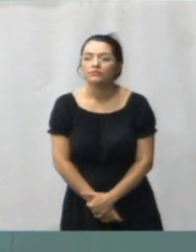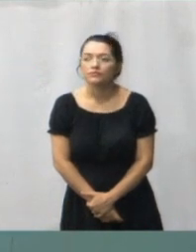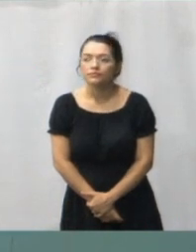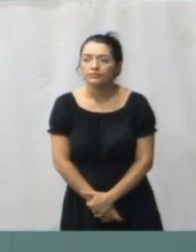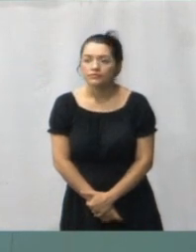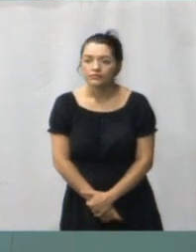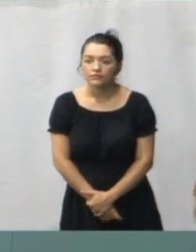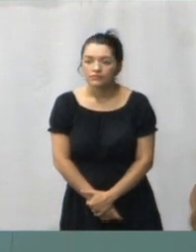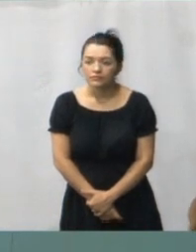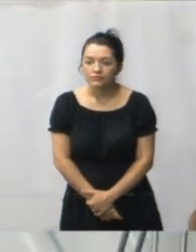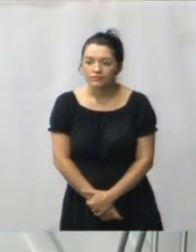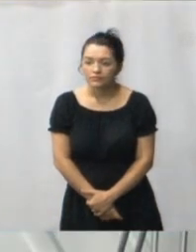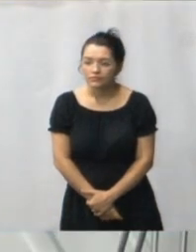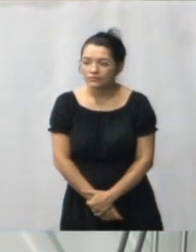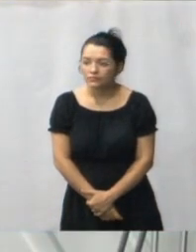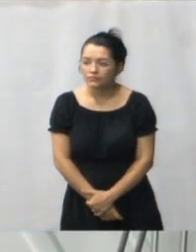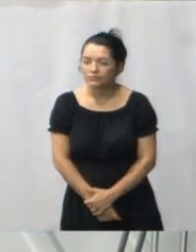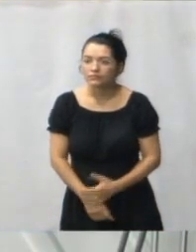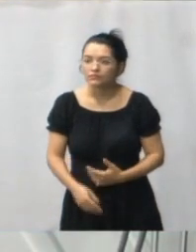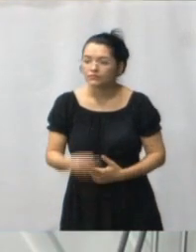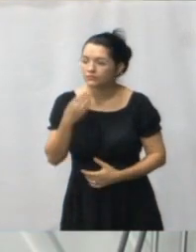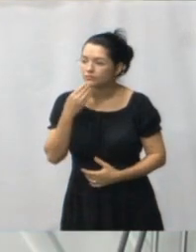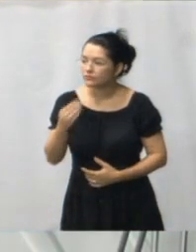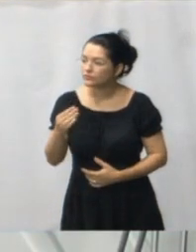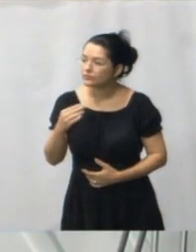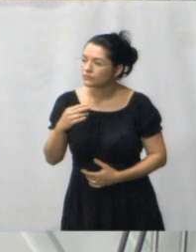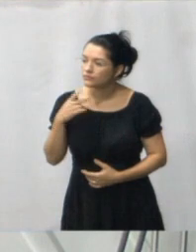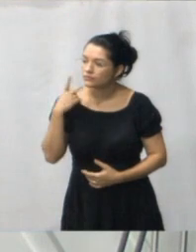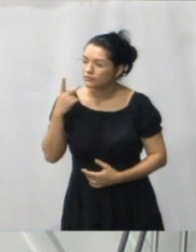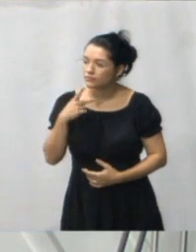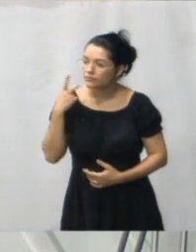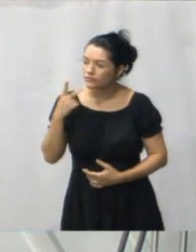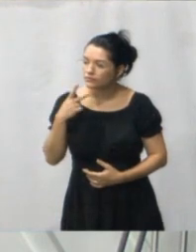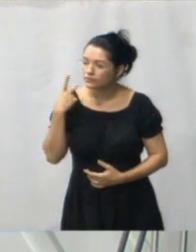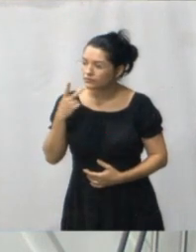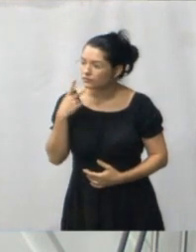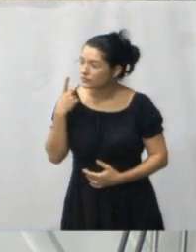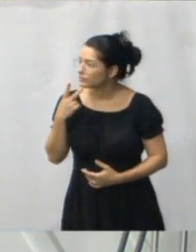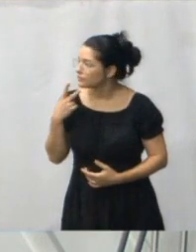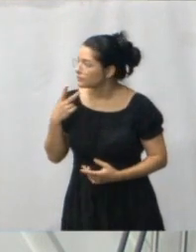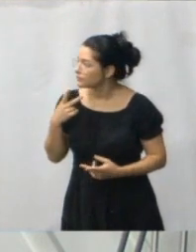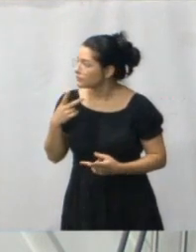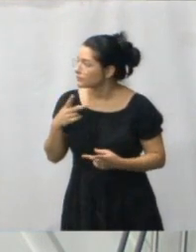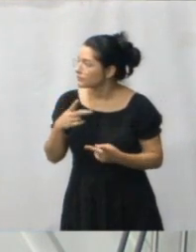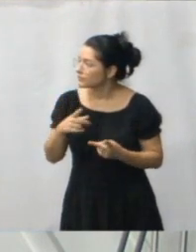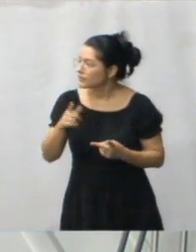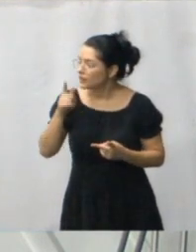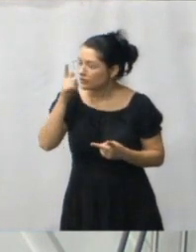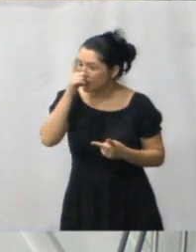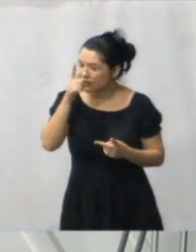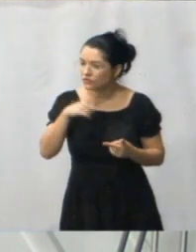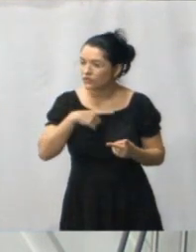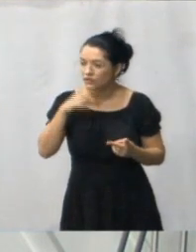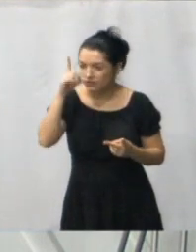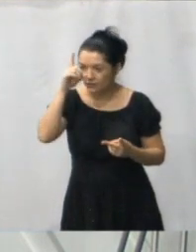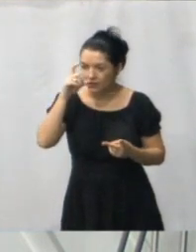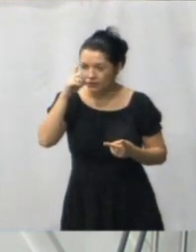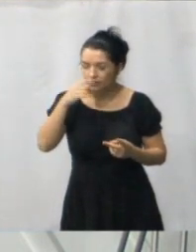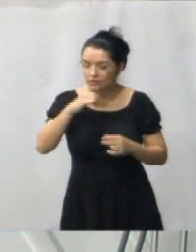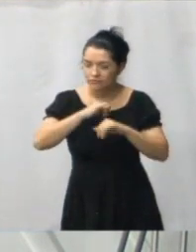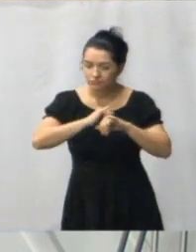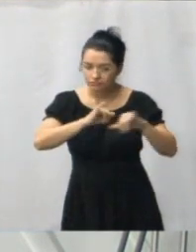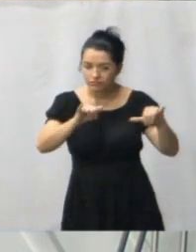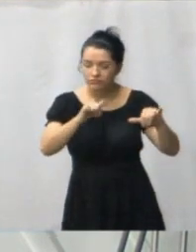Peço, vereador Varejão, Deninho e André Brandino, que manifestem o pesar aos familiares,